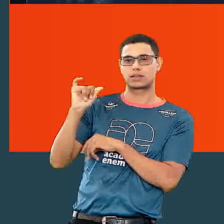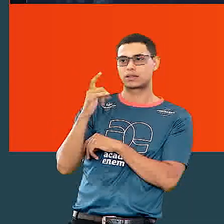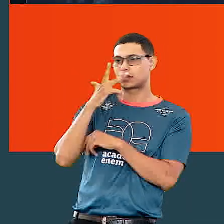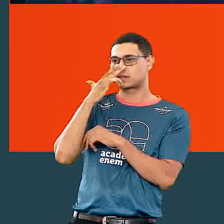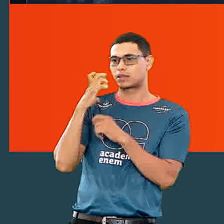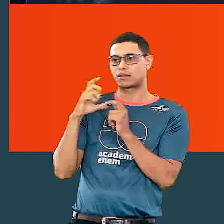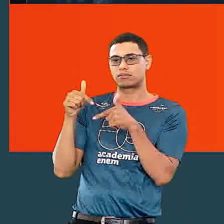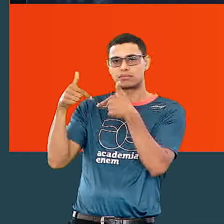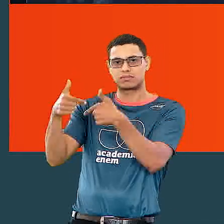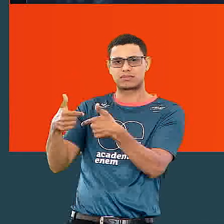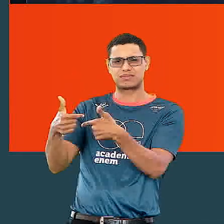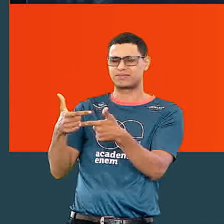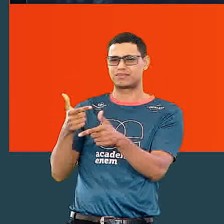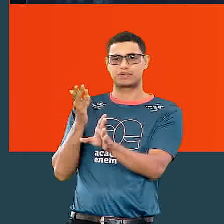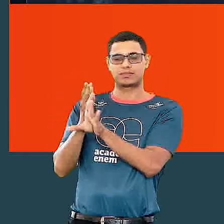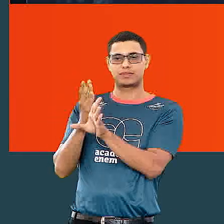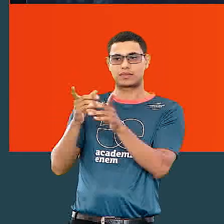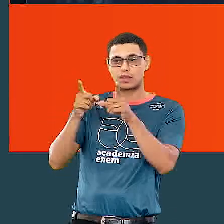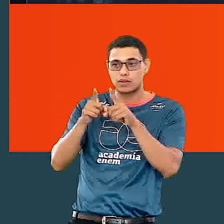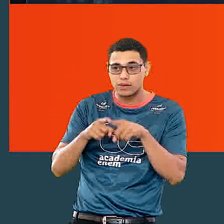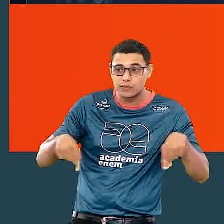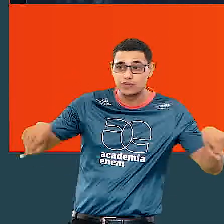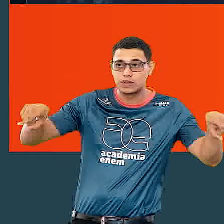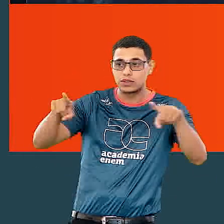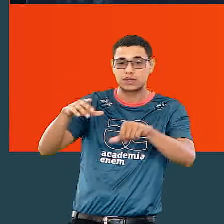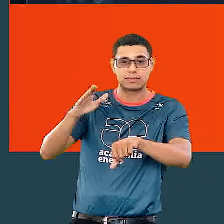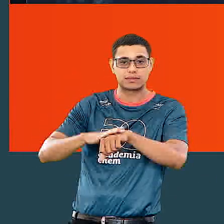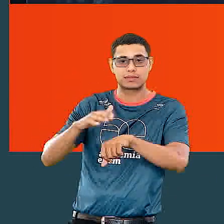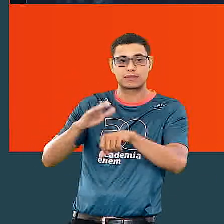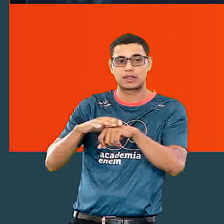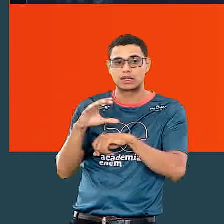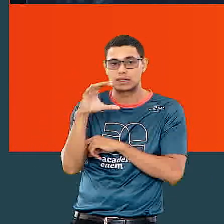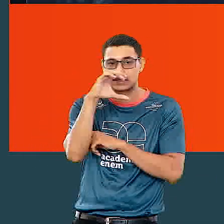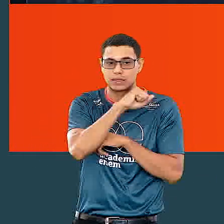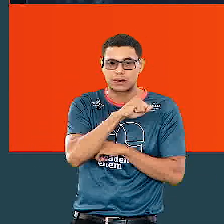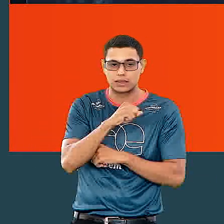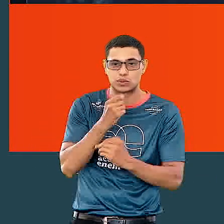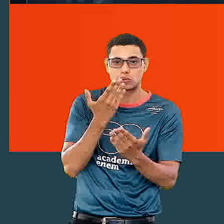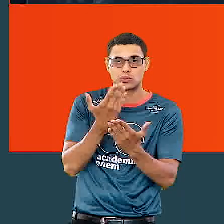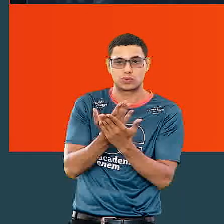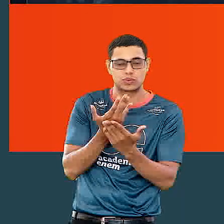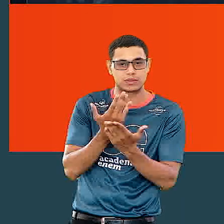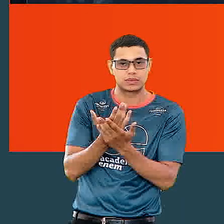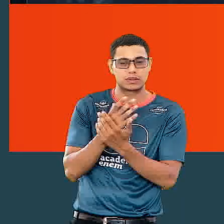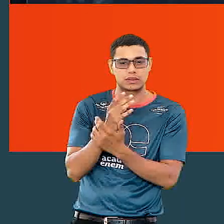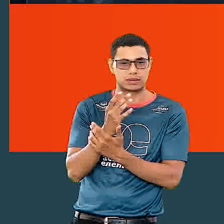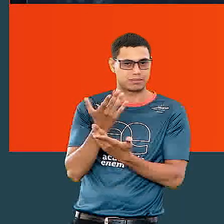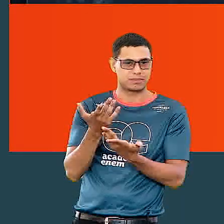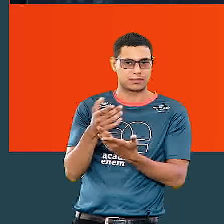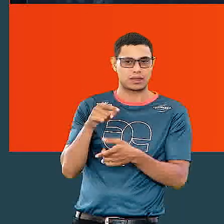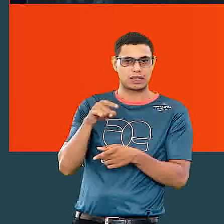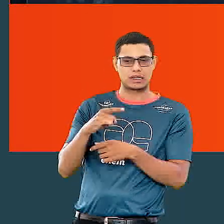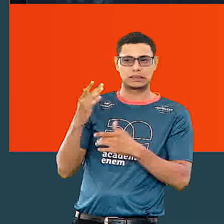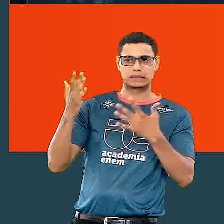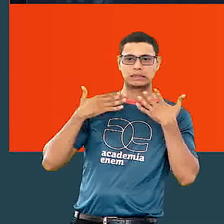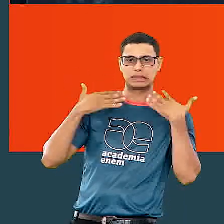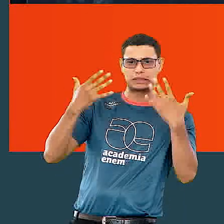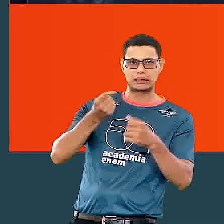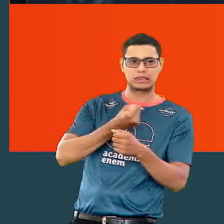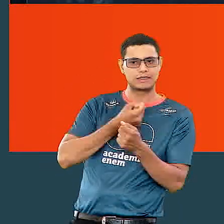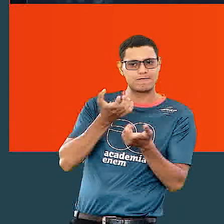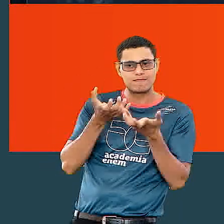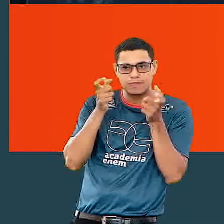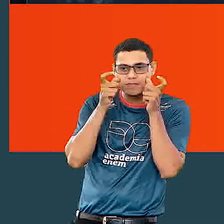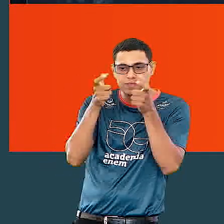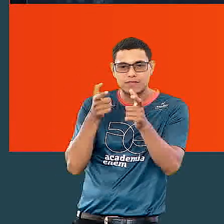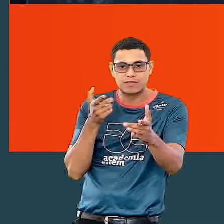por mérito, você que tá aqui sábado, 1h pouco da tarde, neste calor, na Parangaba, atrás de